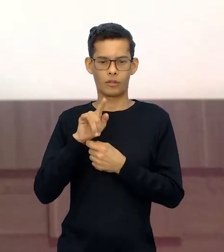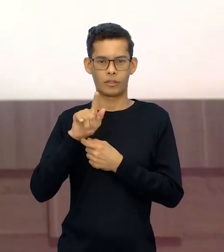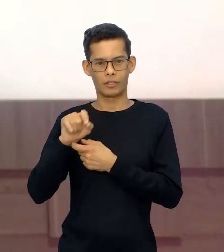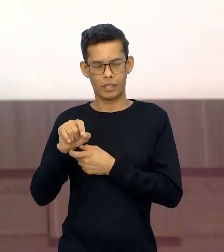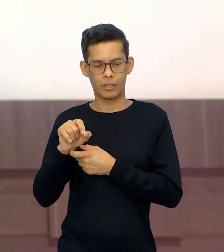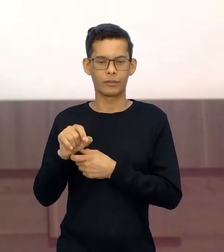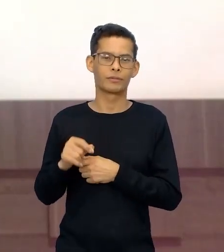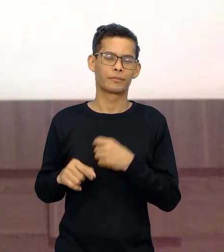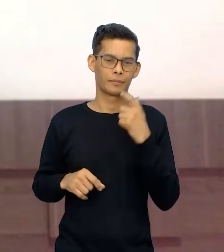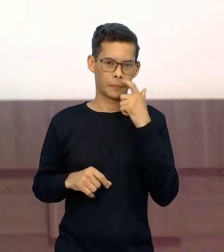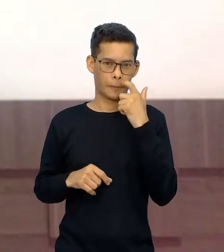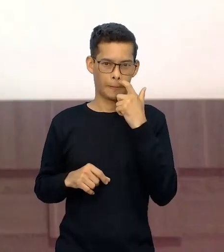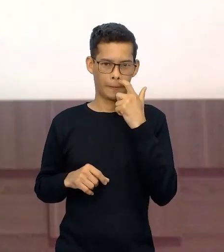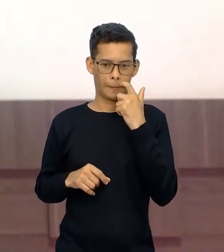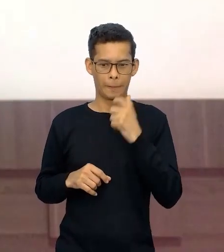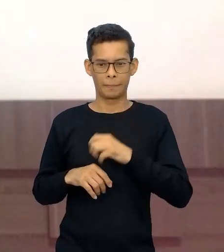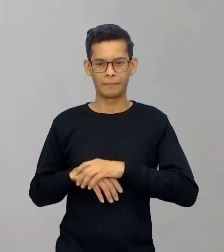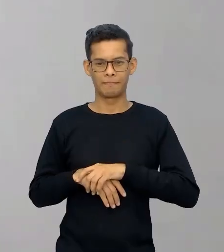Rodrigo.